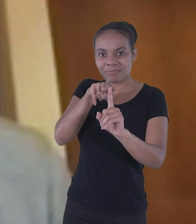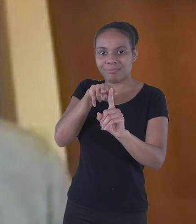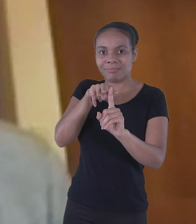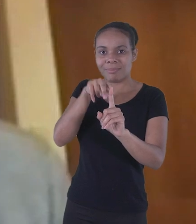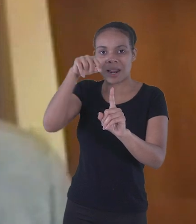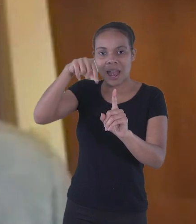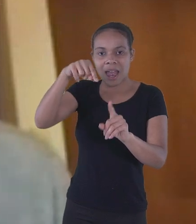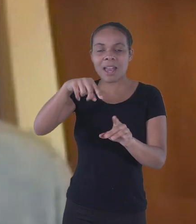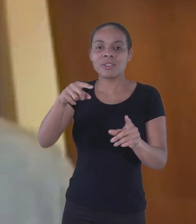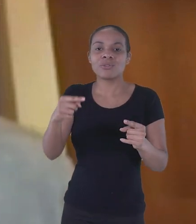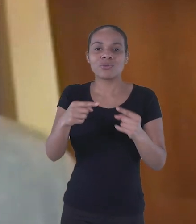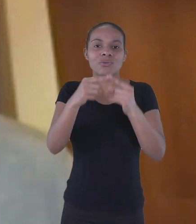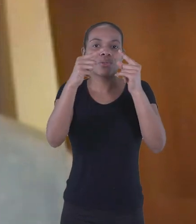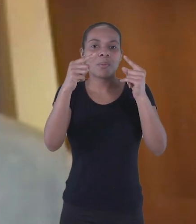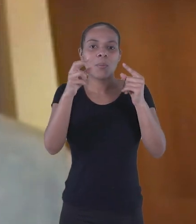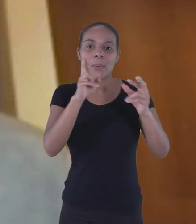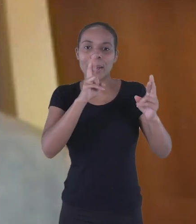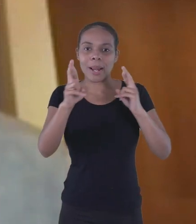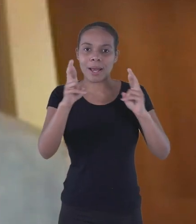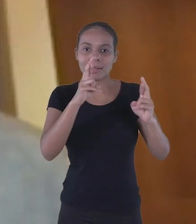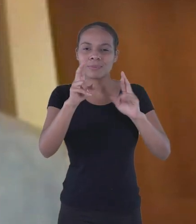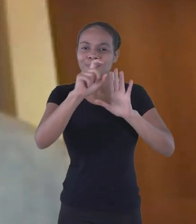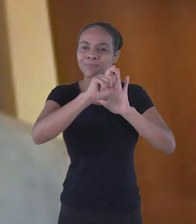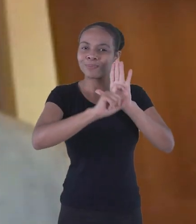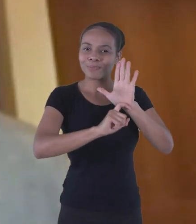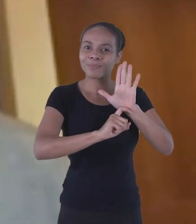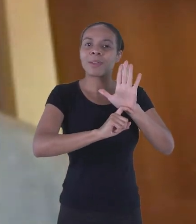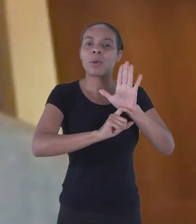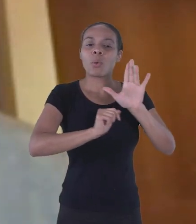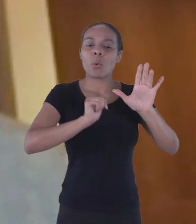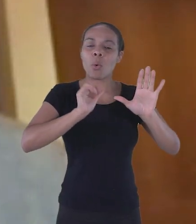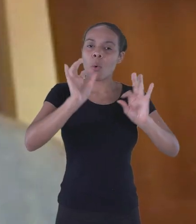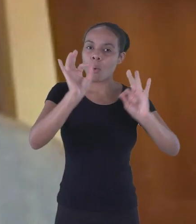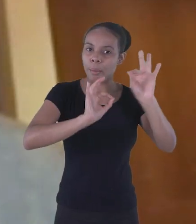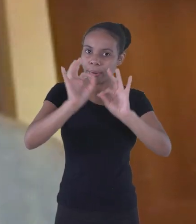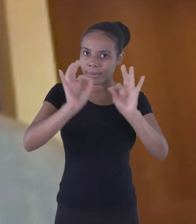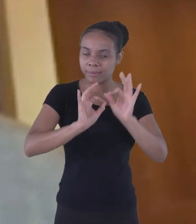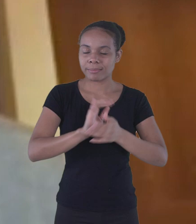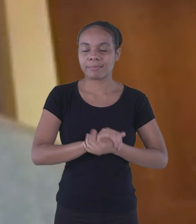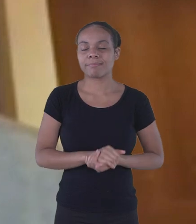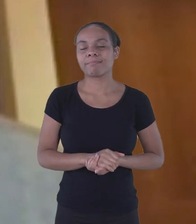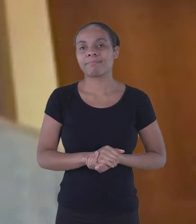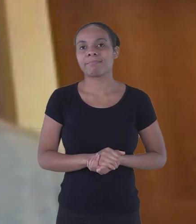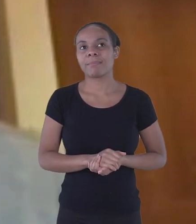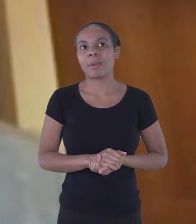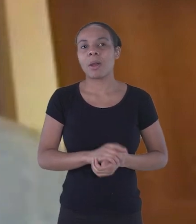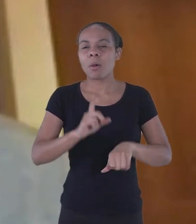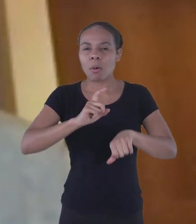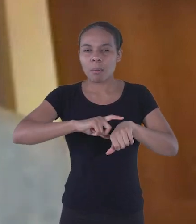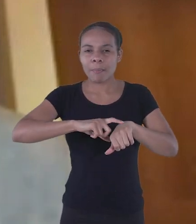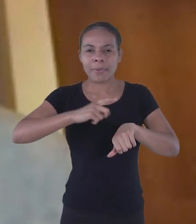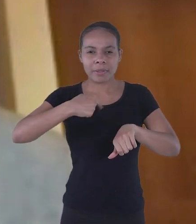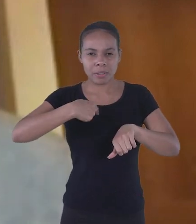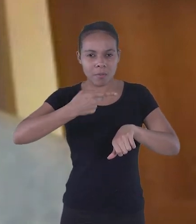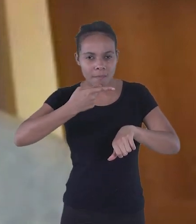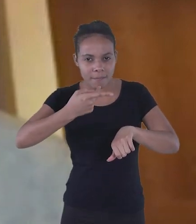o texto. Na hora que eu vou falar de um caso de depressão